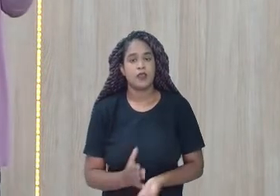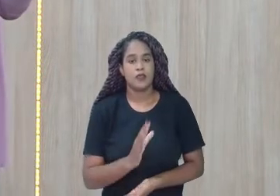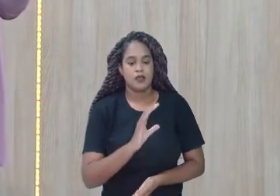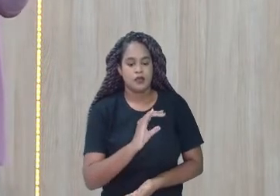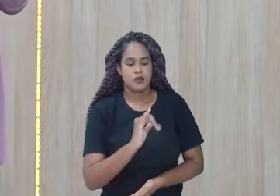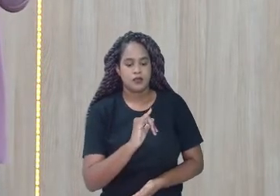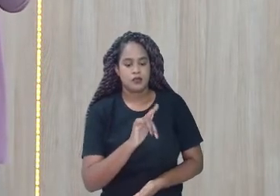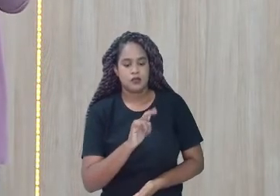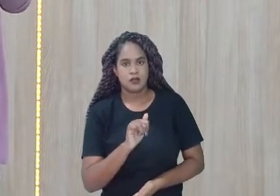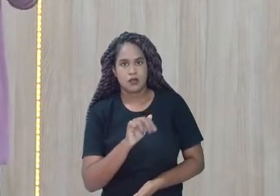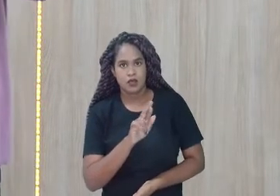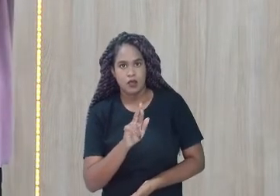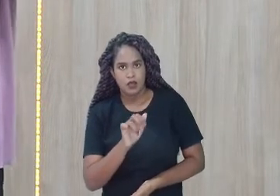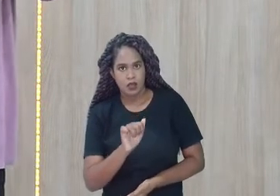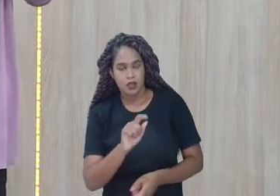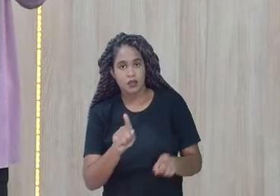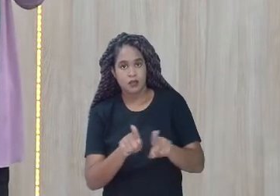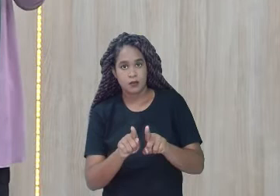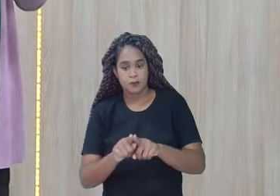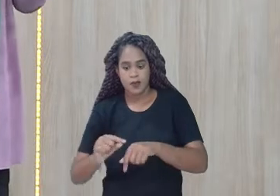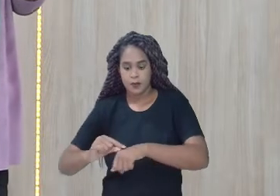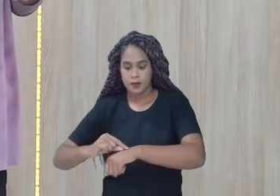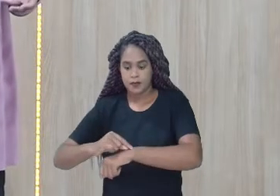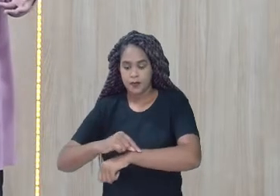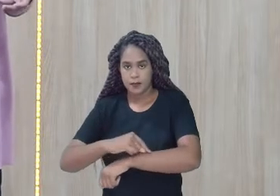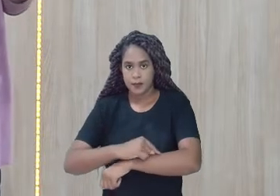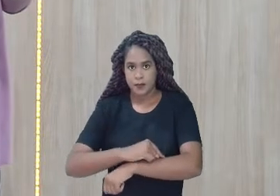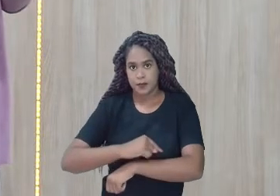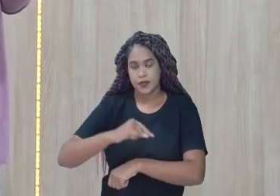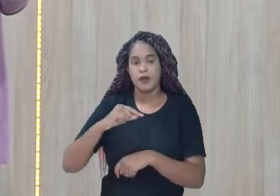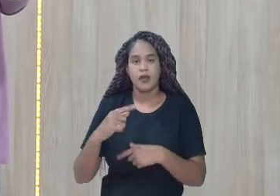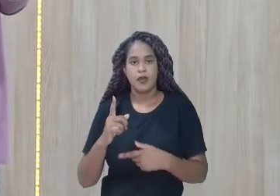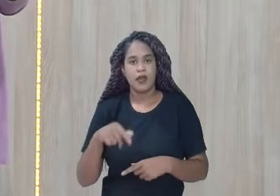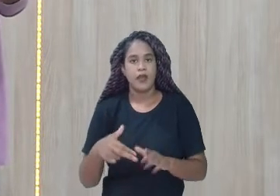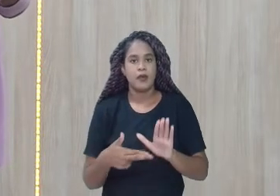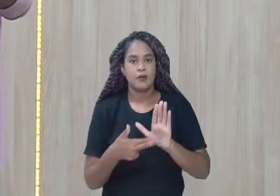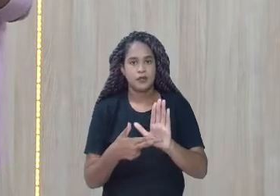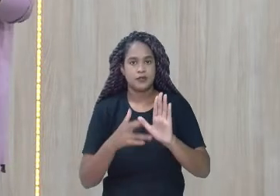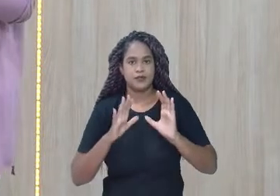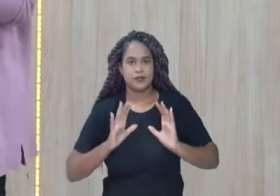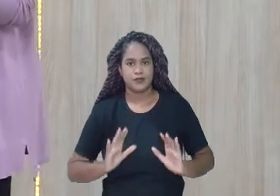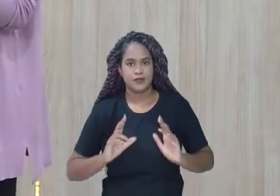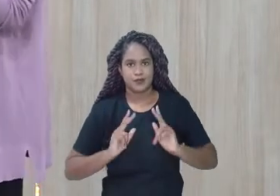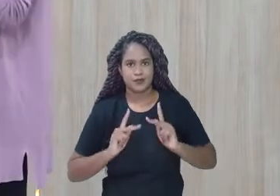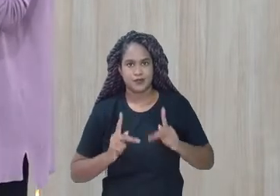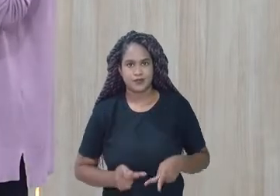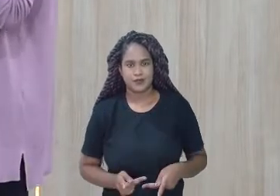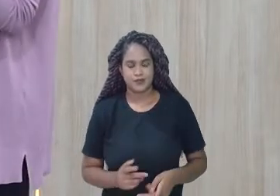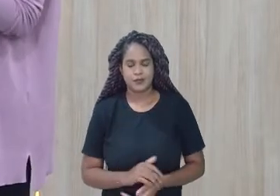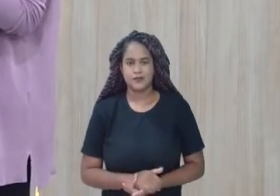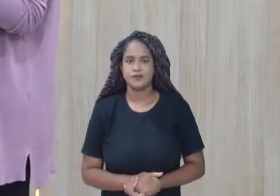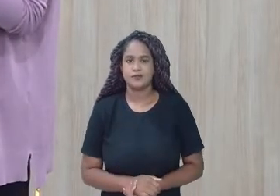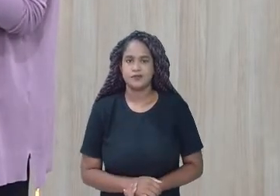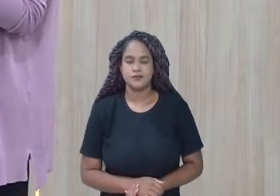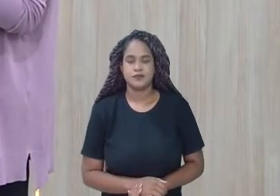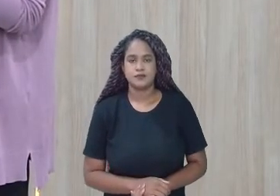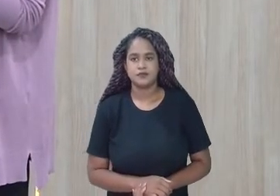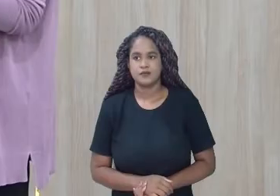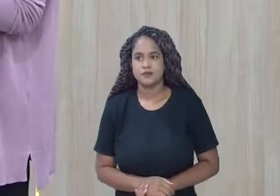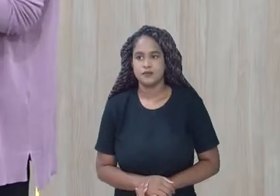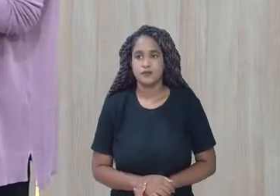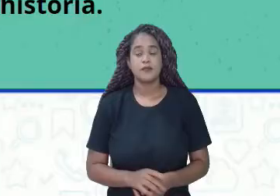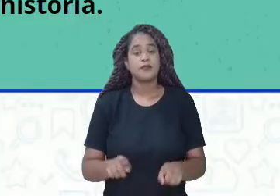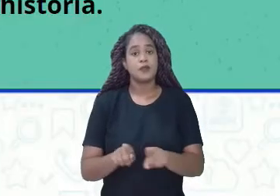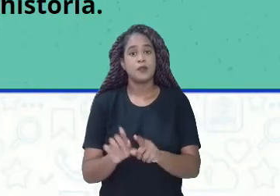tanto a cigarra quanto a formiga, representam um tipo de comportamento humano, certo? A apresentação de uma